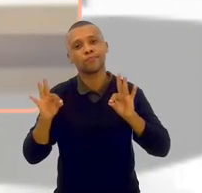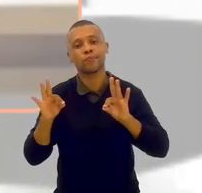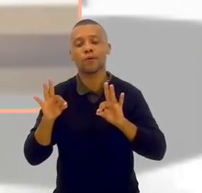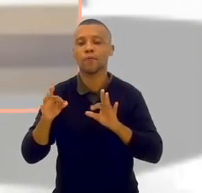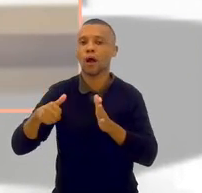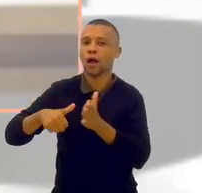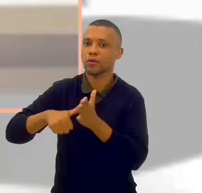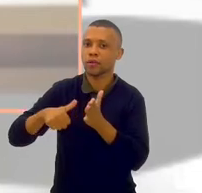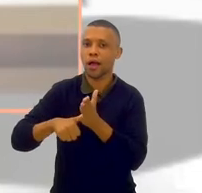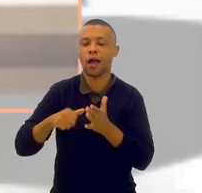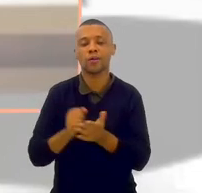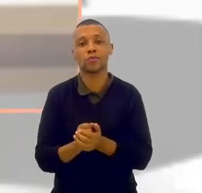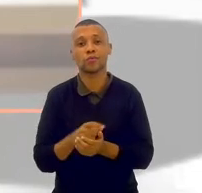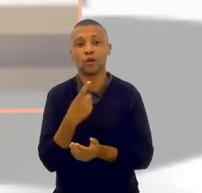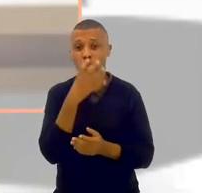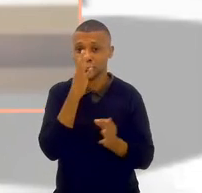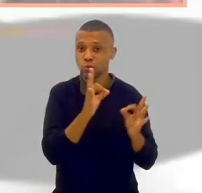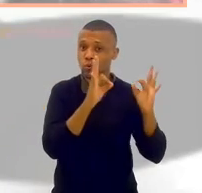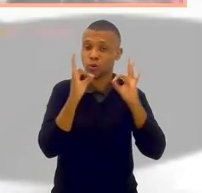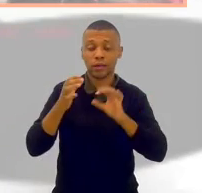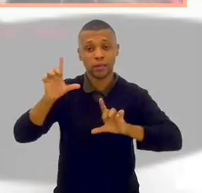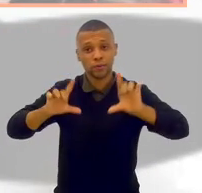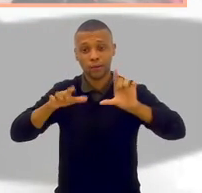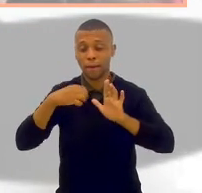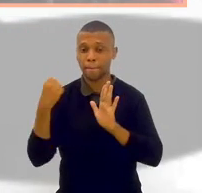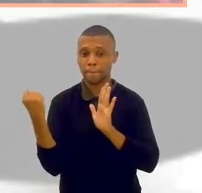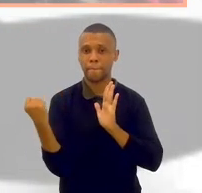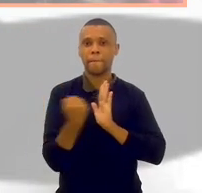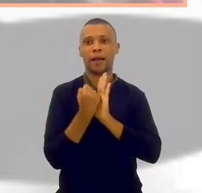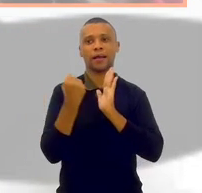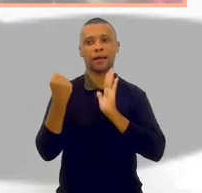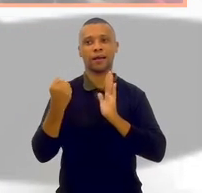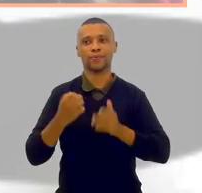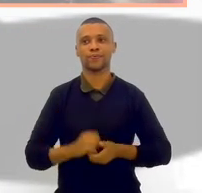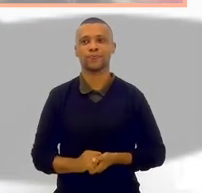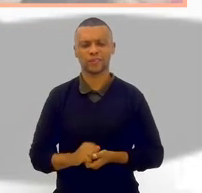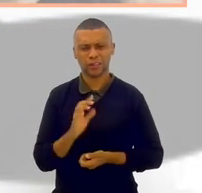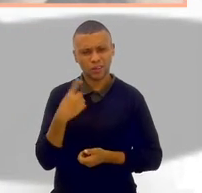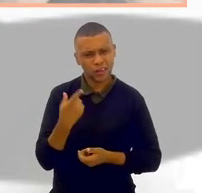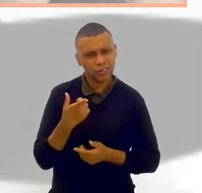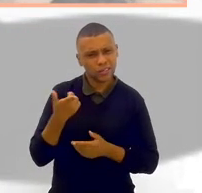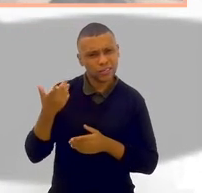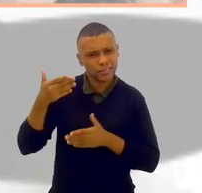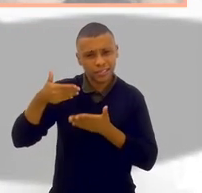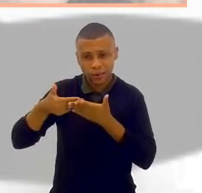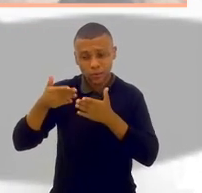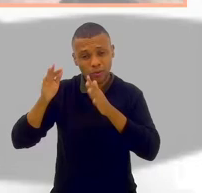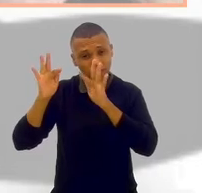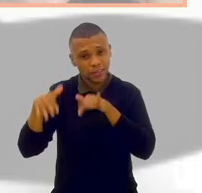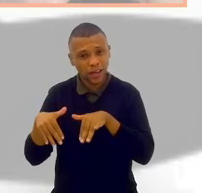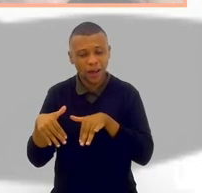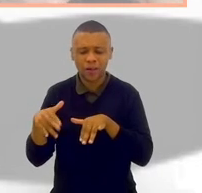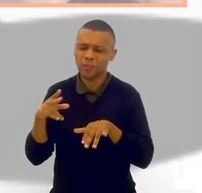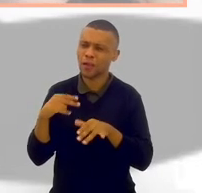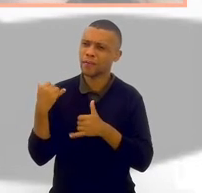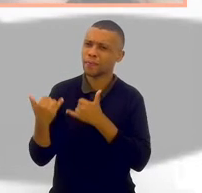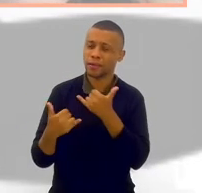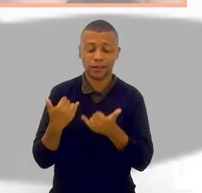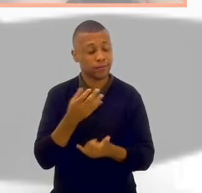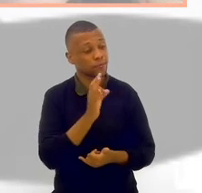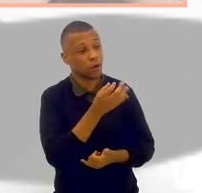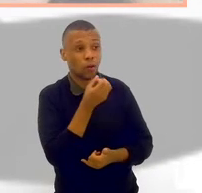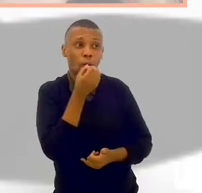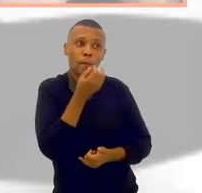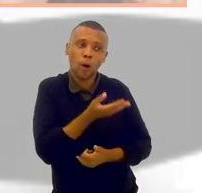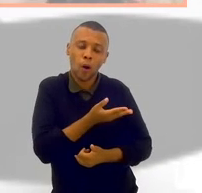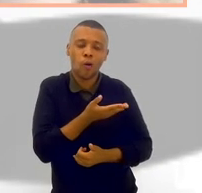para o nosso espectador. Porque esse programa é para ficar para a Já estamos no história. fim? Já estamos Já no estamos final? no fim, olha Você está só. Para